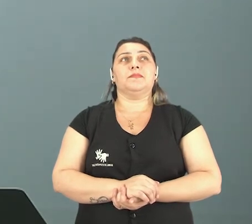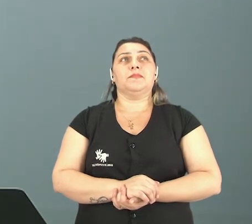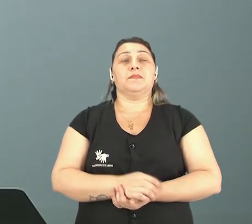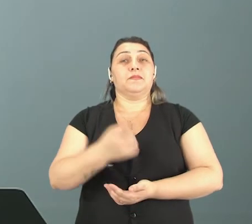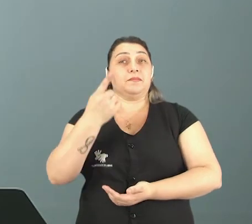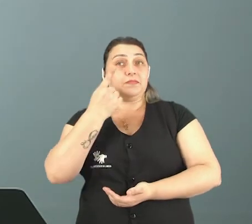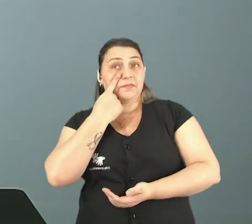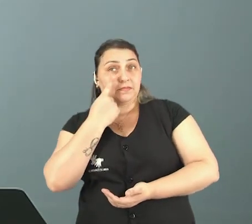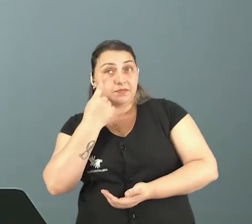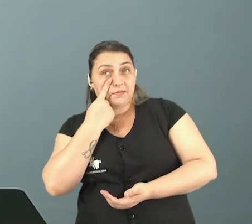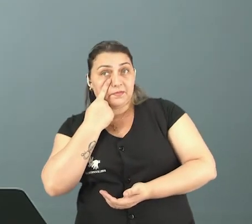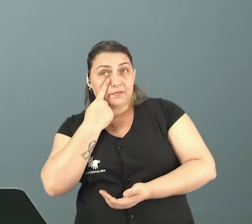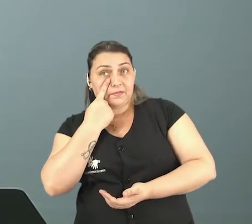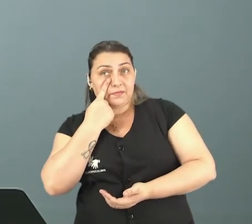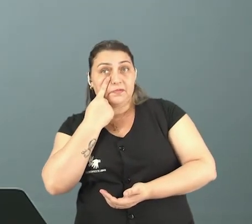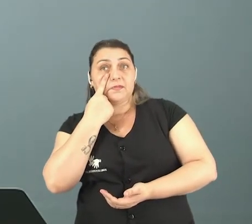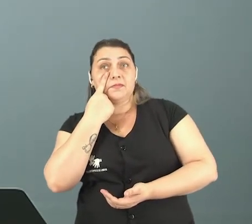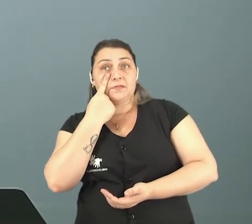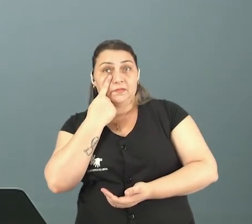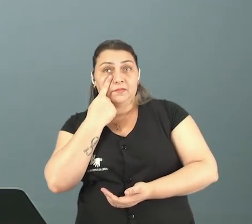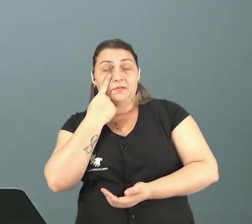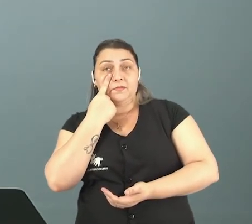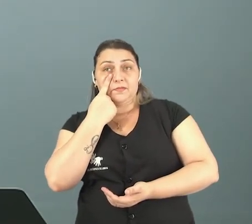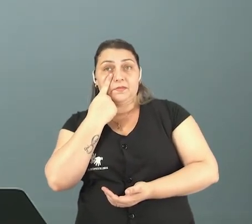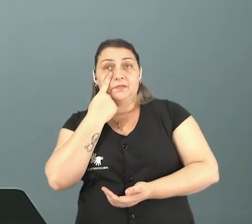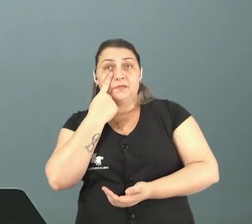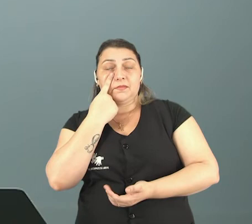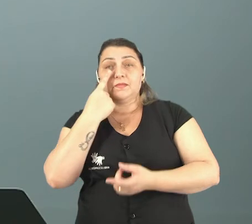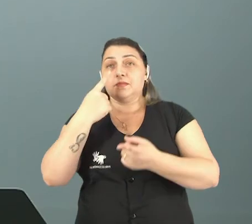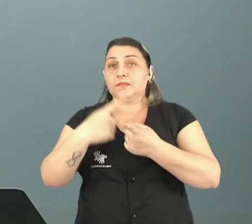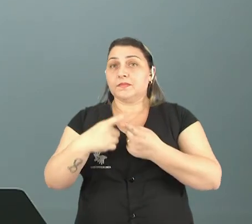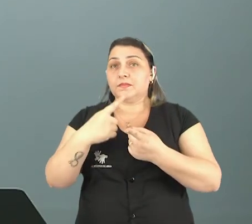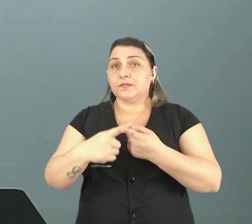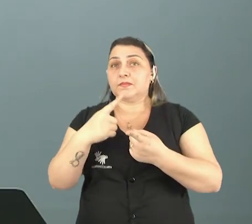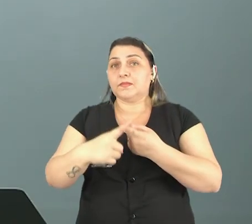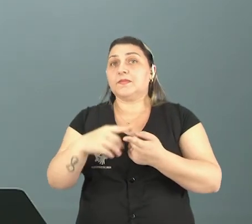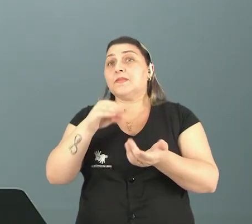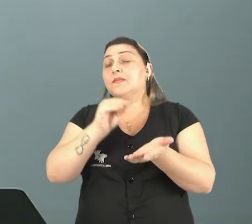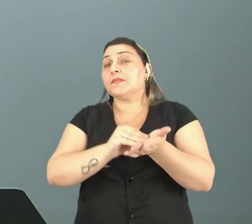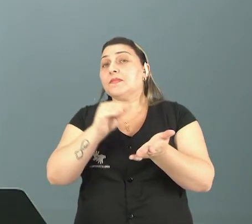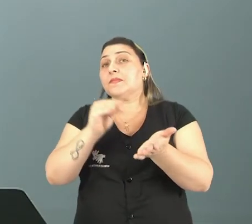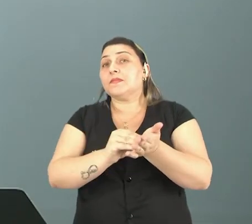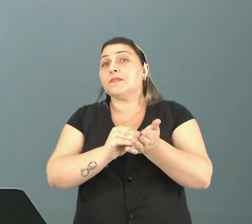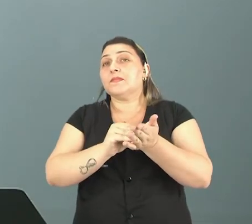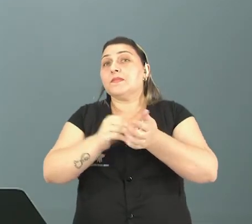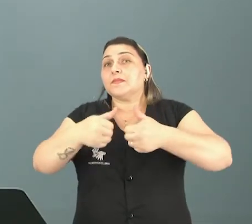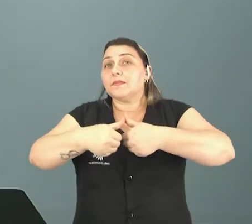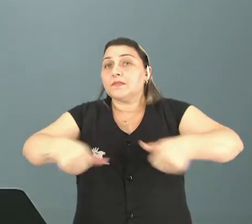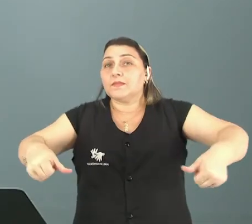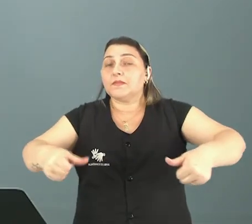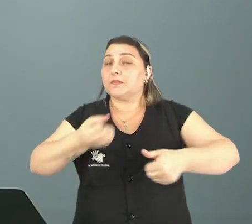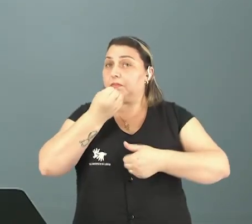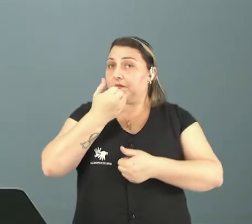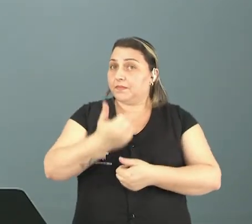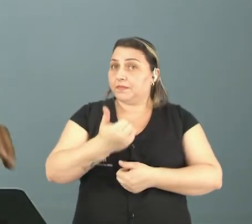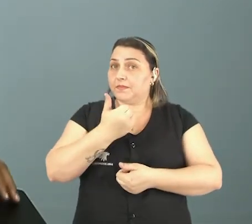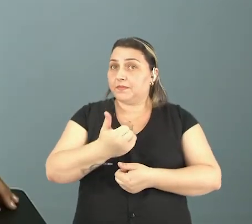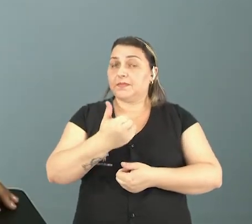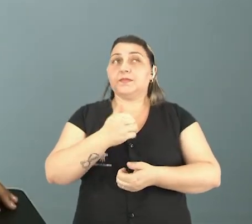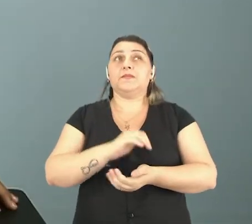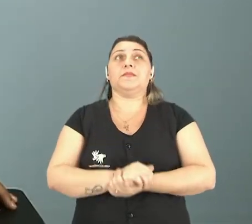Viram só? Essa outra parte não vai ficar porque ela está sem fita, tá? Mas ela é daqui, tudo bem?